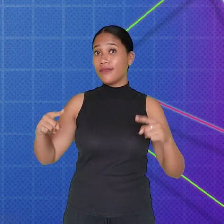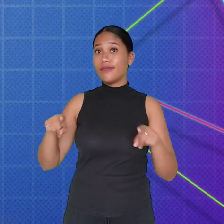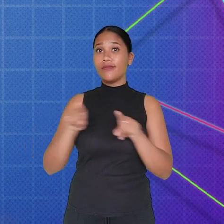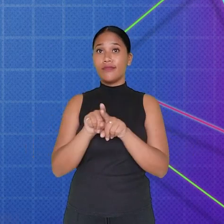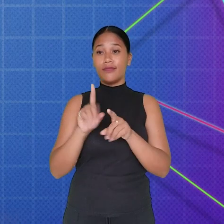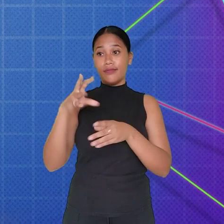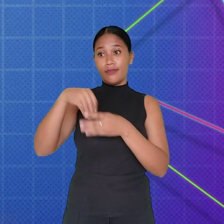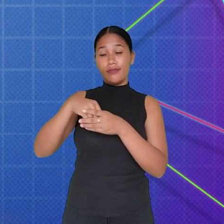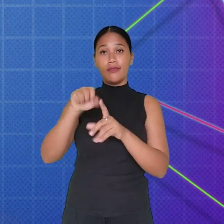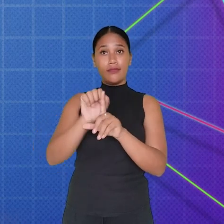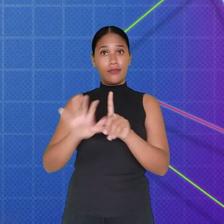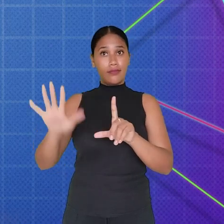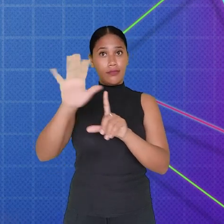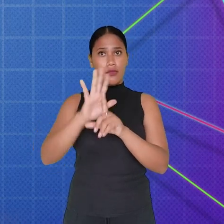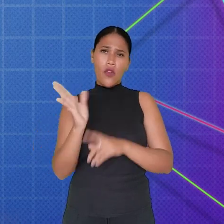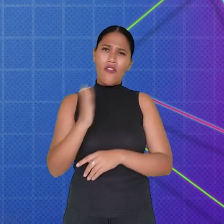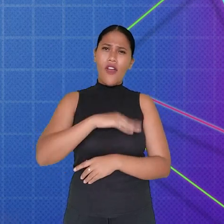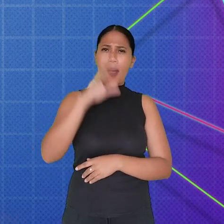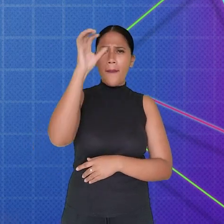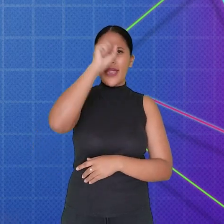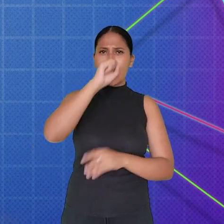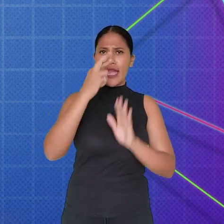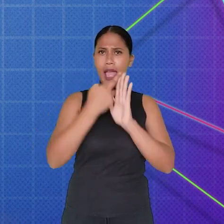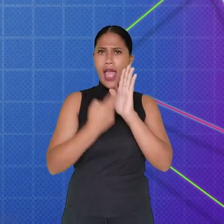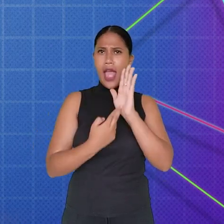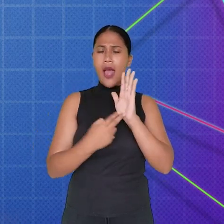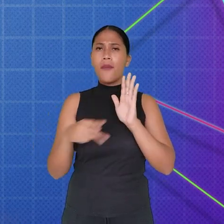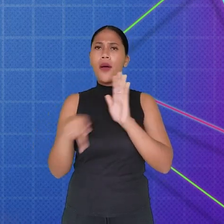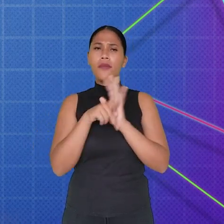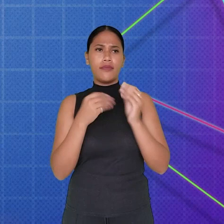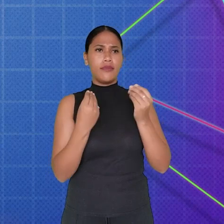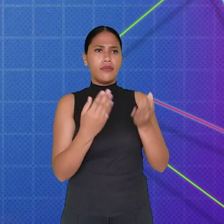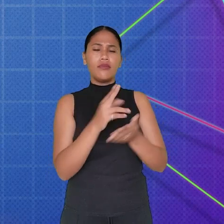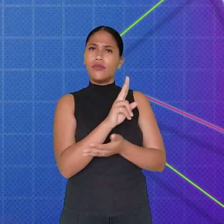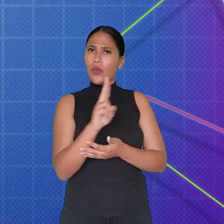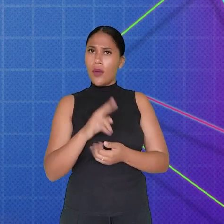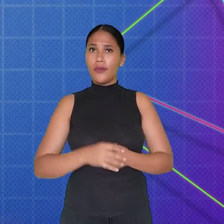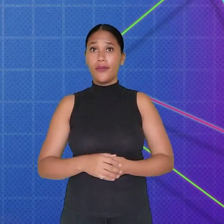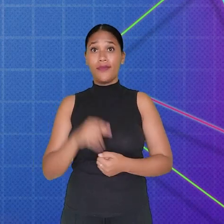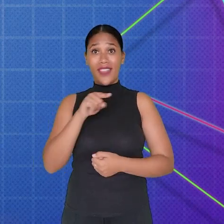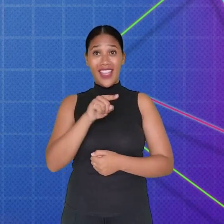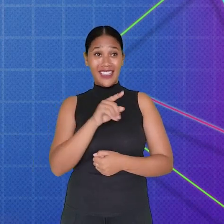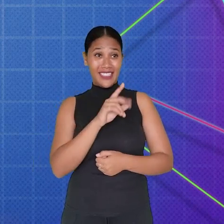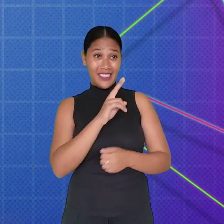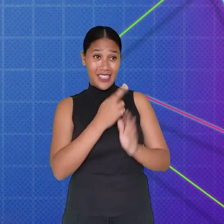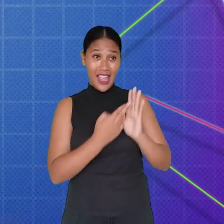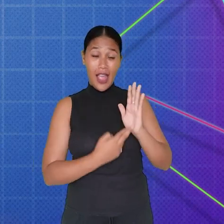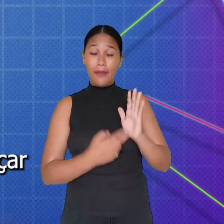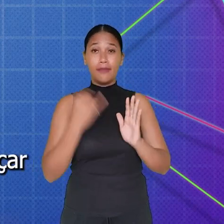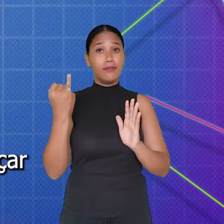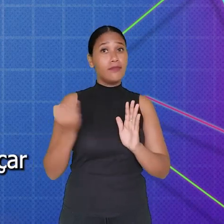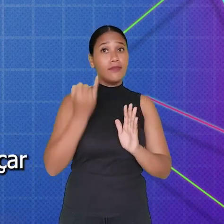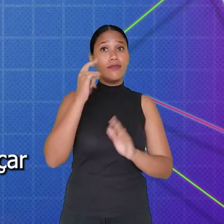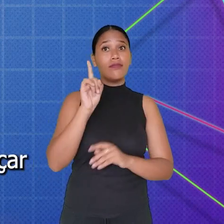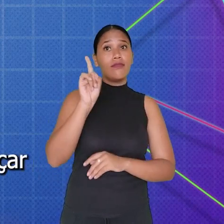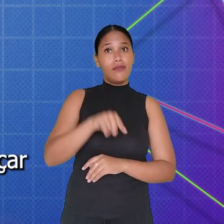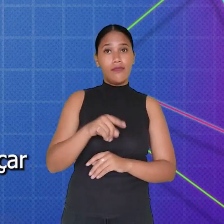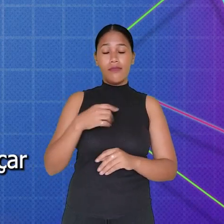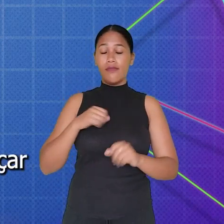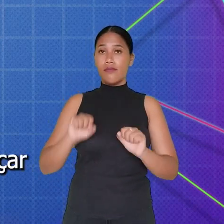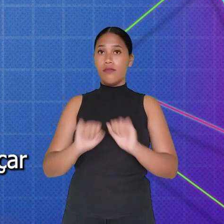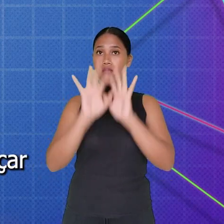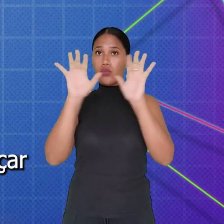em C#. Essas regras são muito importantes para manter o seu código legível, organizado e fácil de entender. Primeiramente,